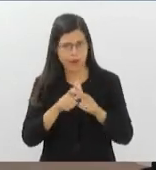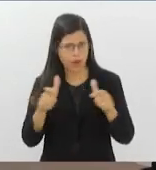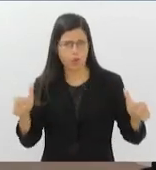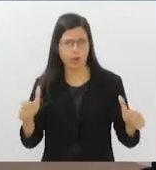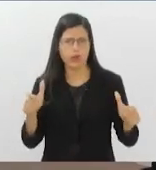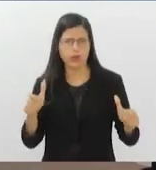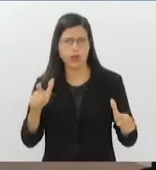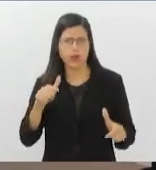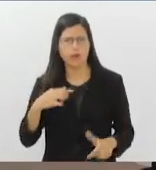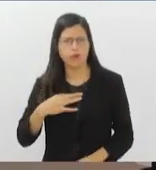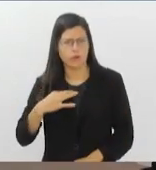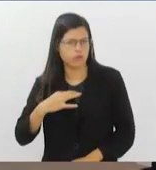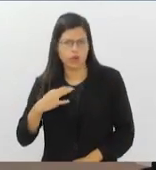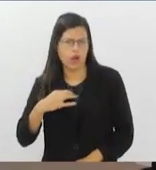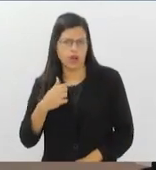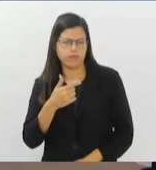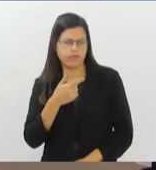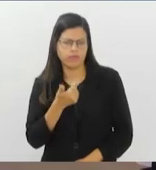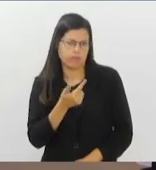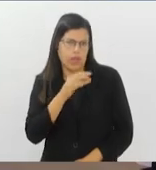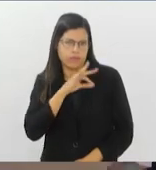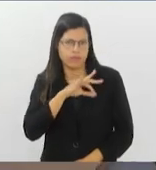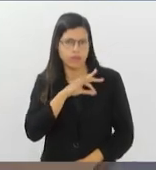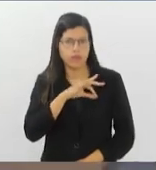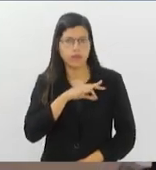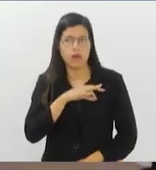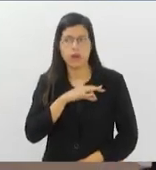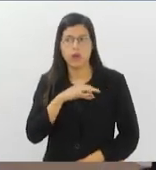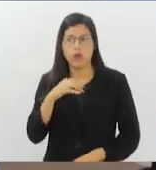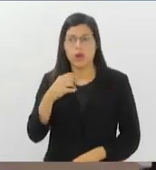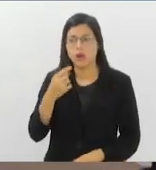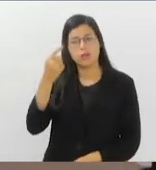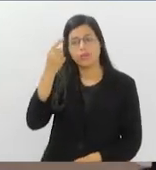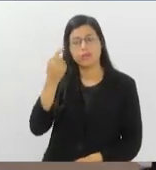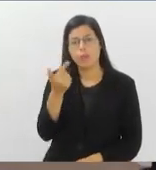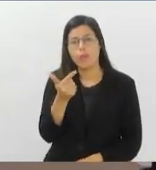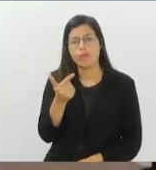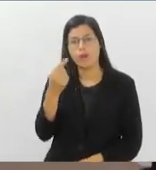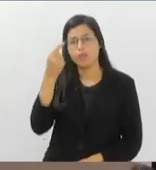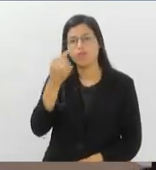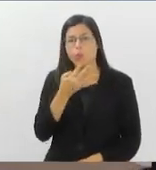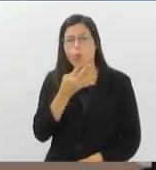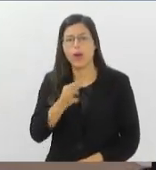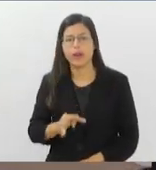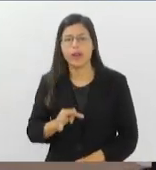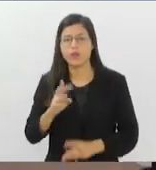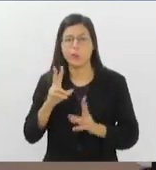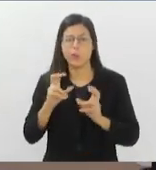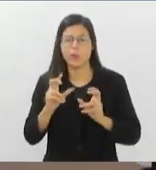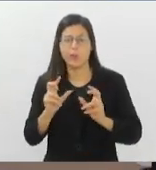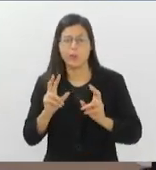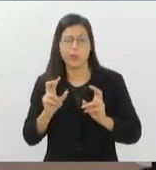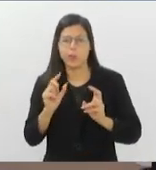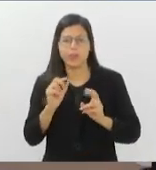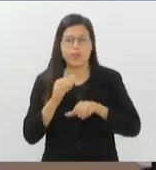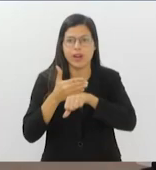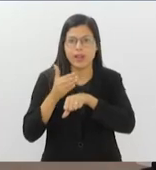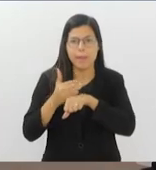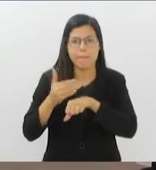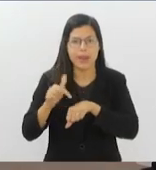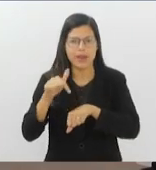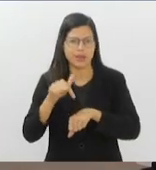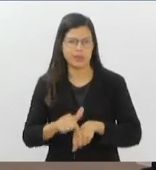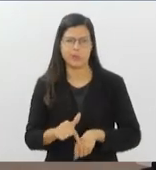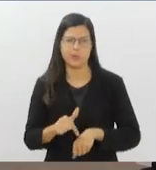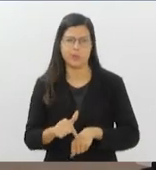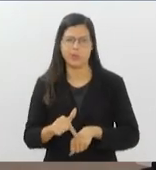E eles sequer têm um reconhecimento, um termo de cooperação, um treinamento feito. O estado não tem esse